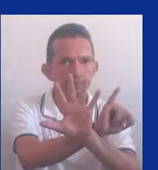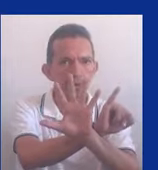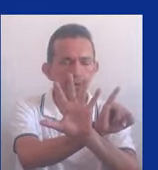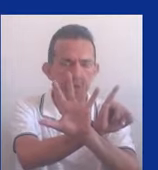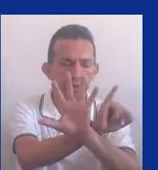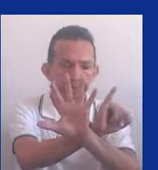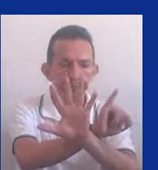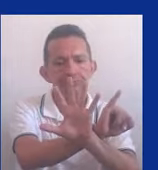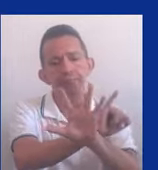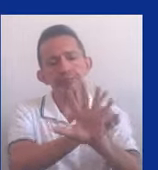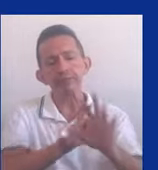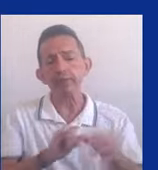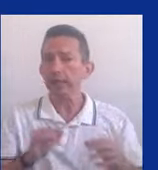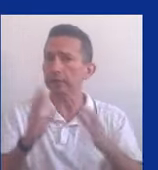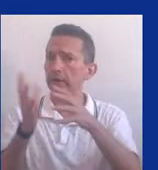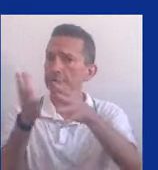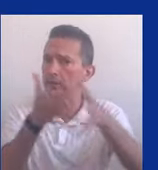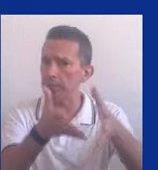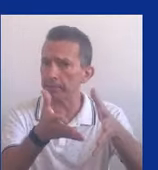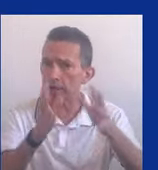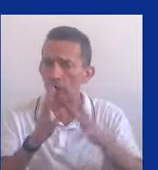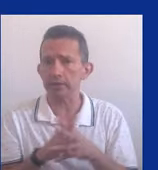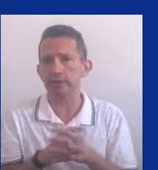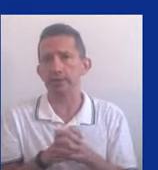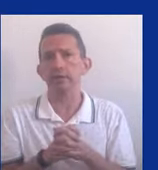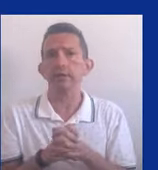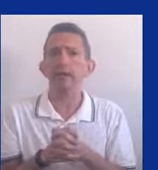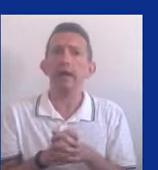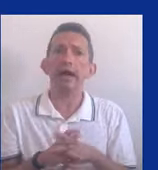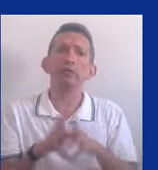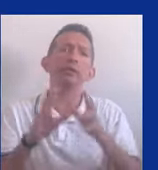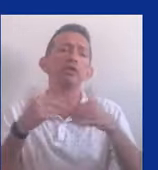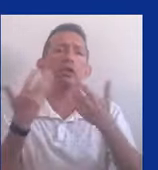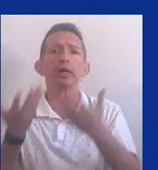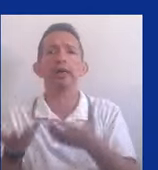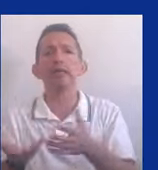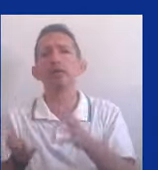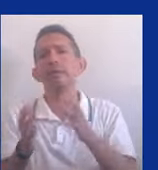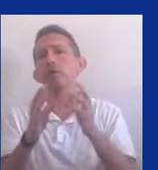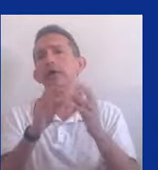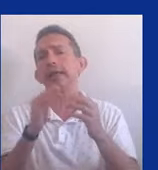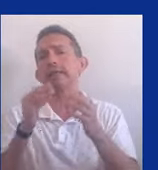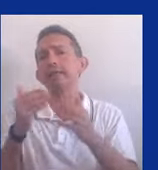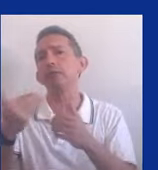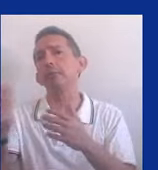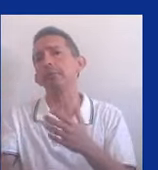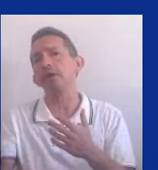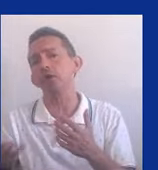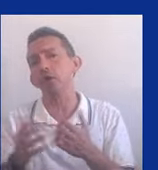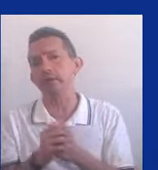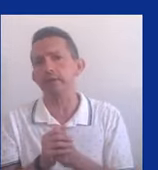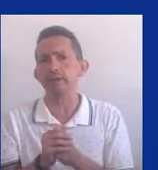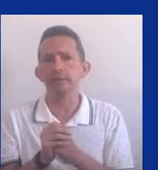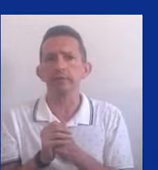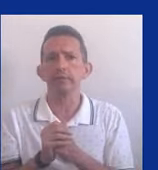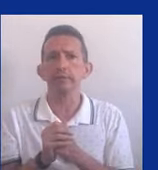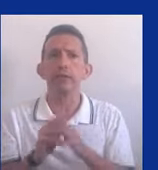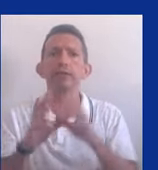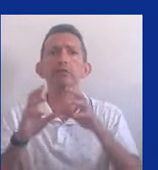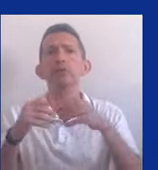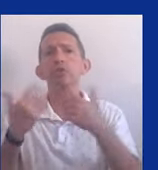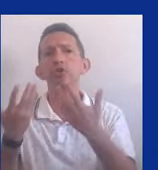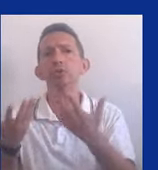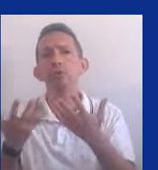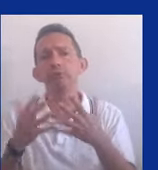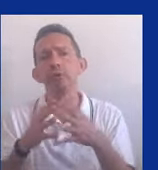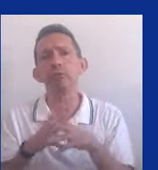aqui. Ok? Então essas são as membranosas. Aí tu tem as organelas chamadas de organelas não membranosas, porque